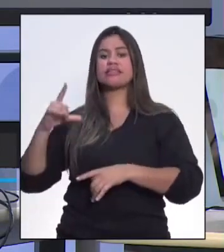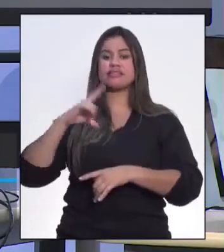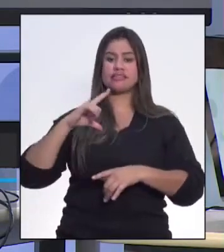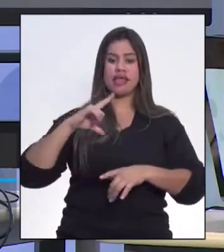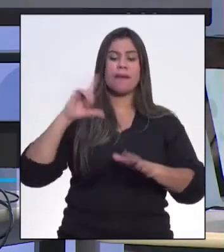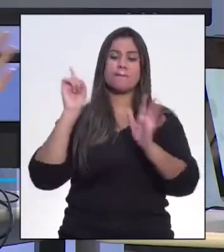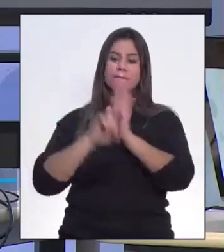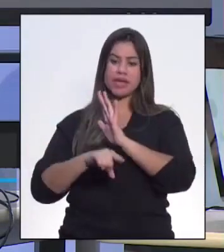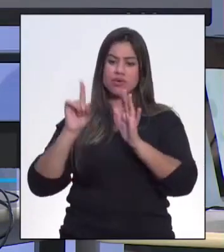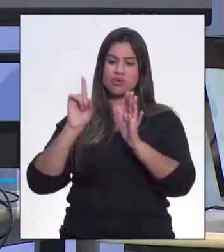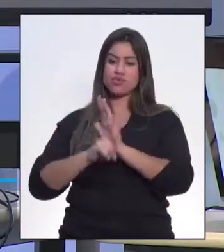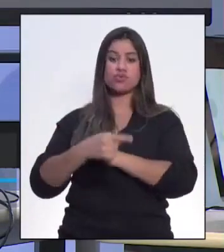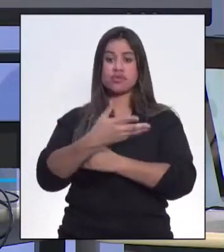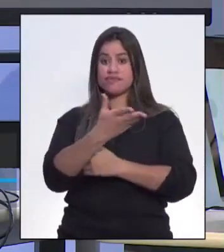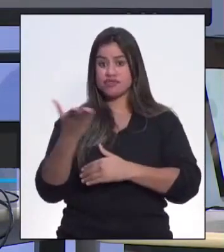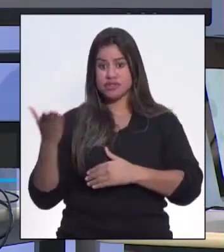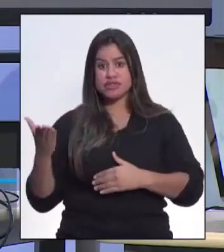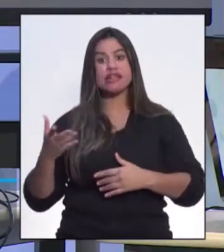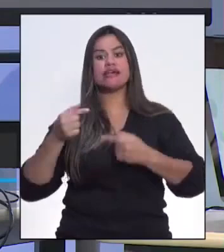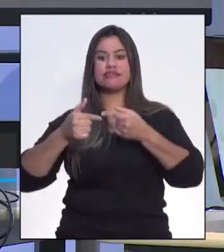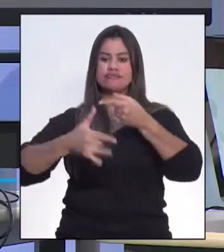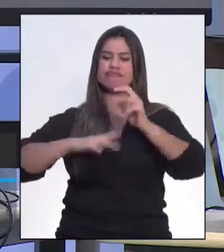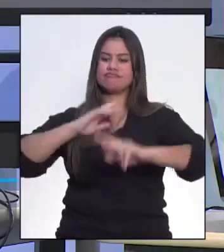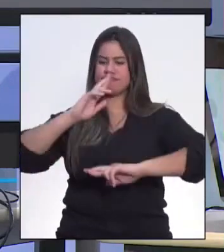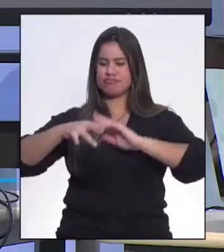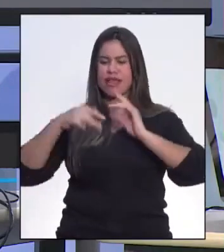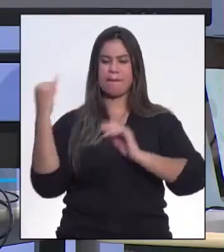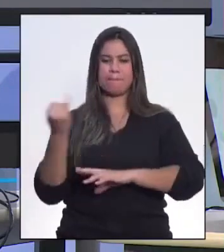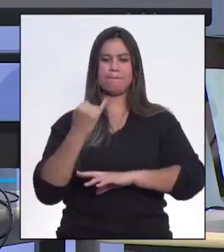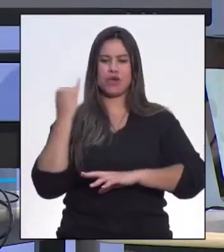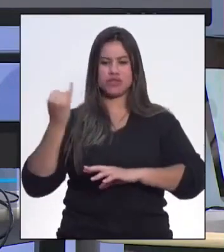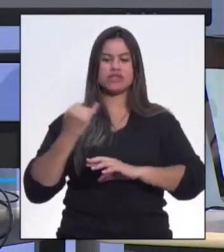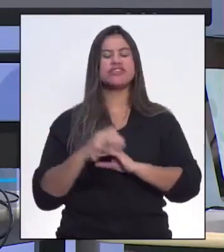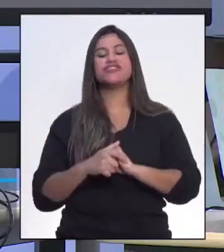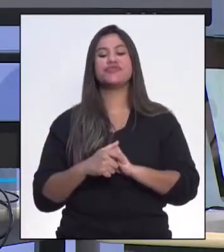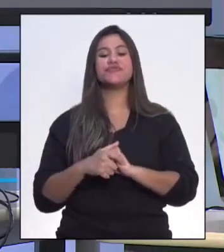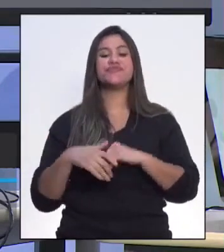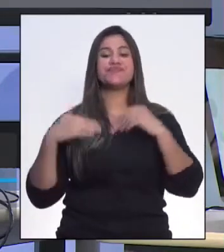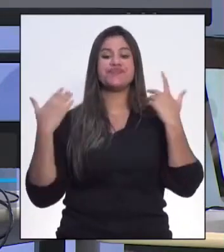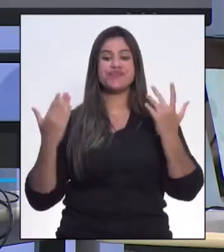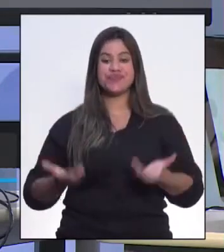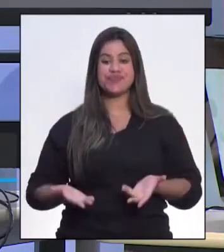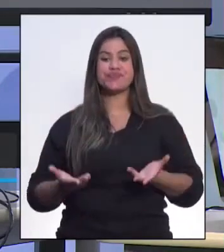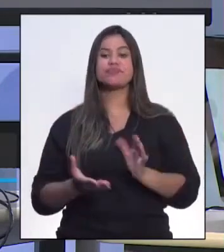algumas perguntas, e a participação de vocês é fundamental. Então,